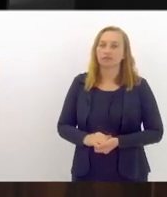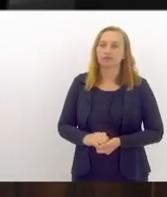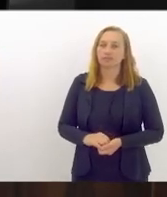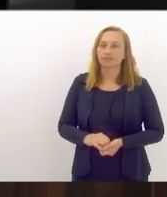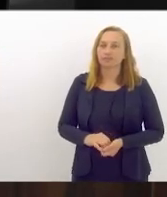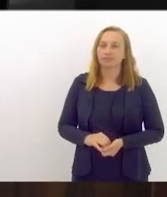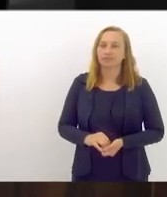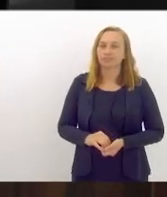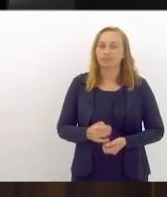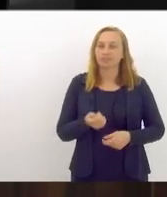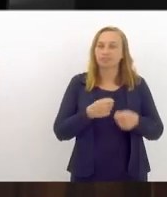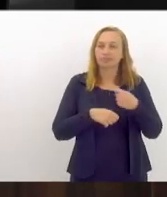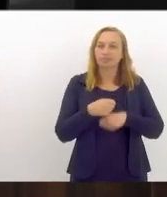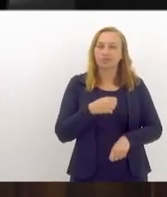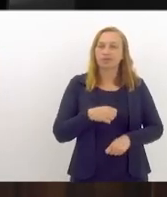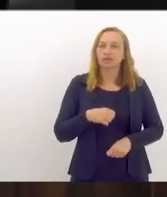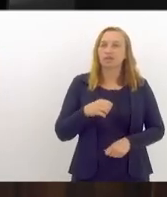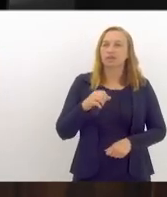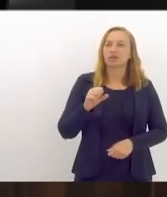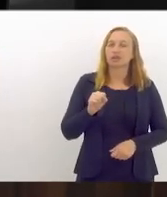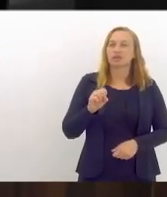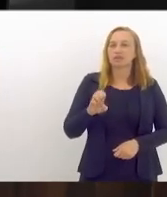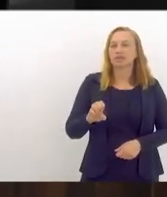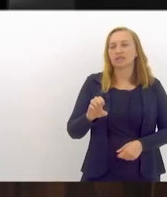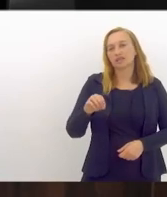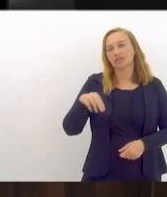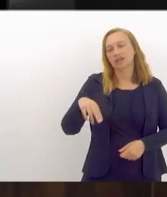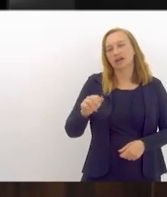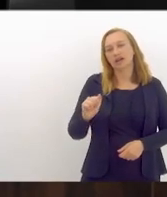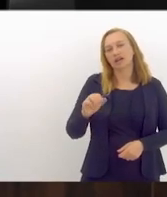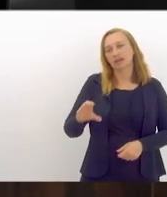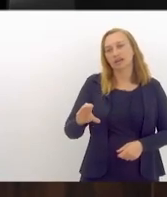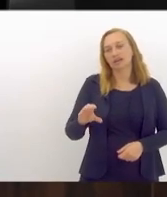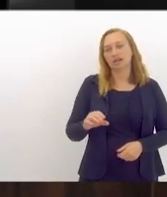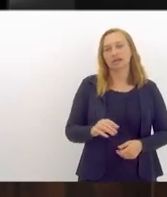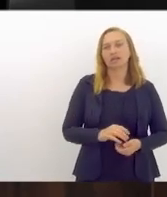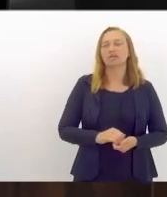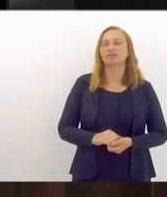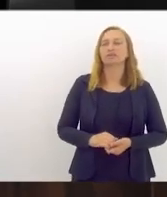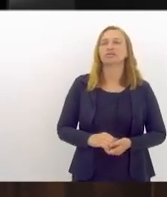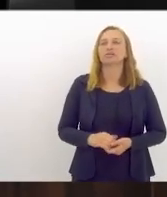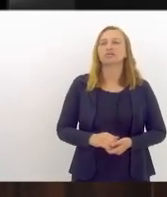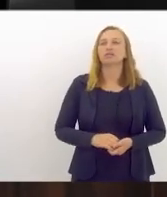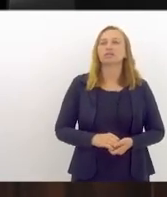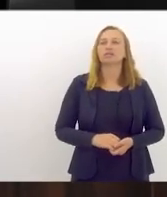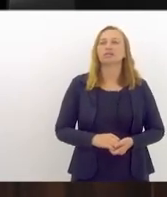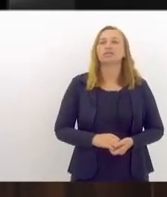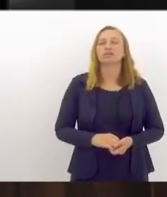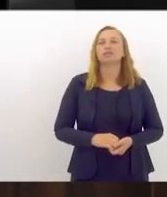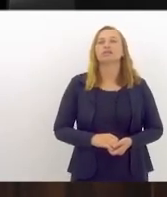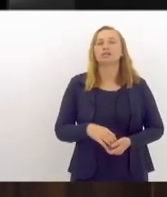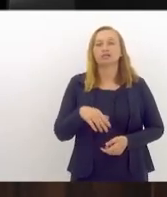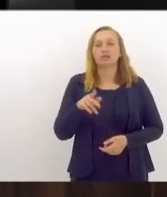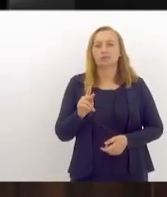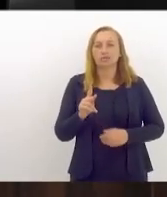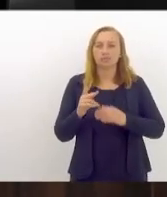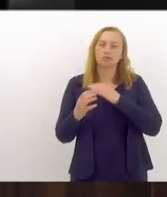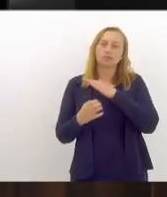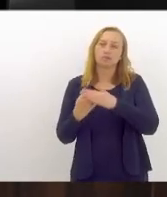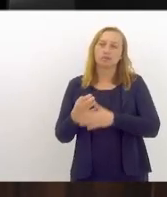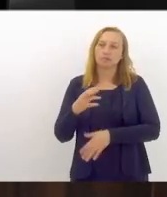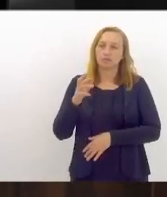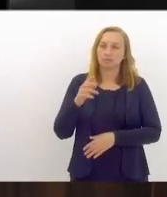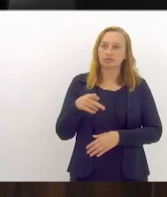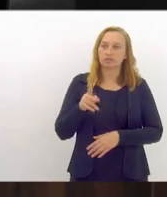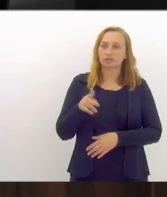consultor econômico do Senac Igor Muniz sensores diretor de relações institucionais da Petrobras Glória Moraes